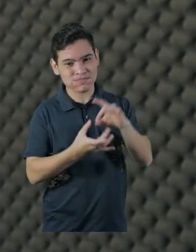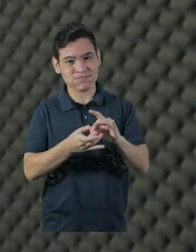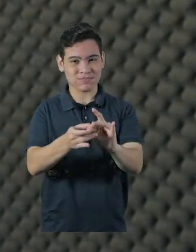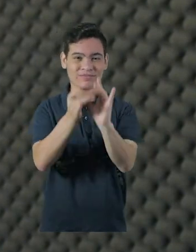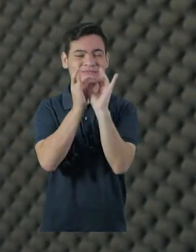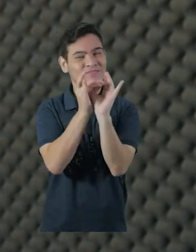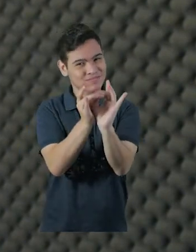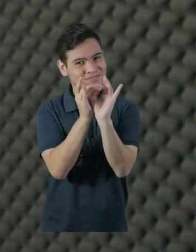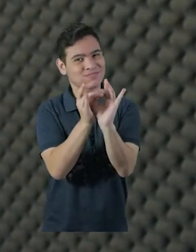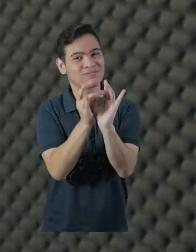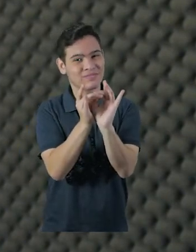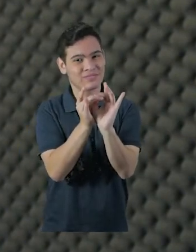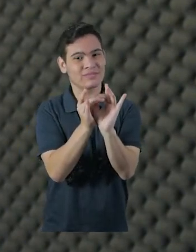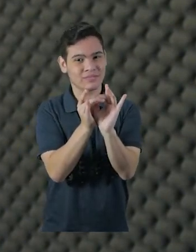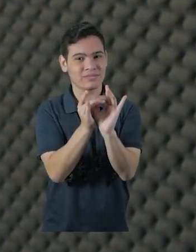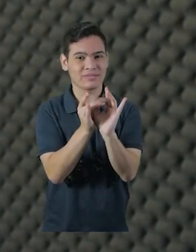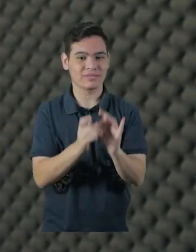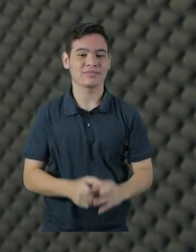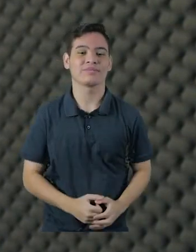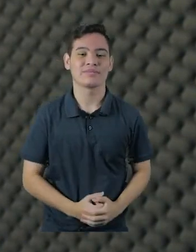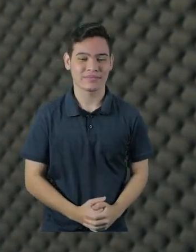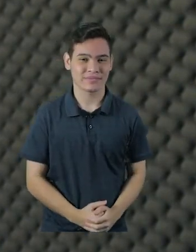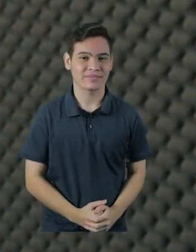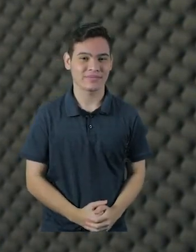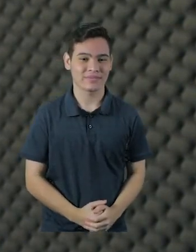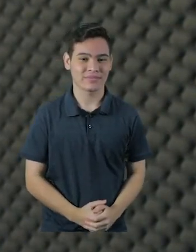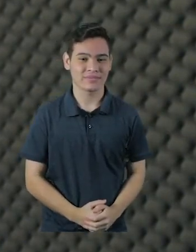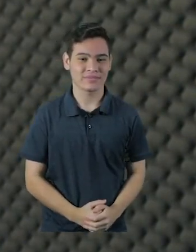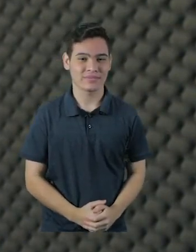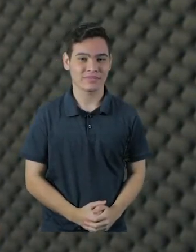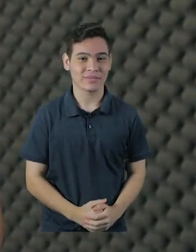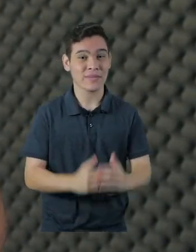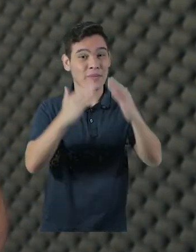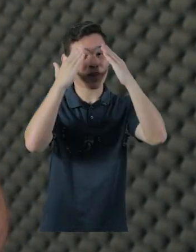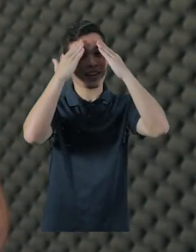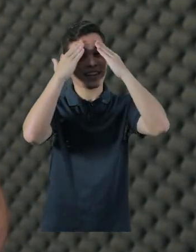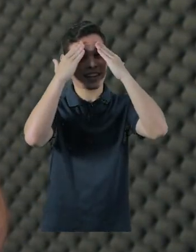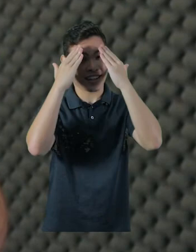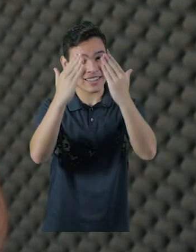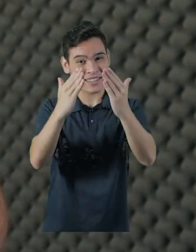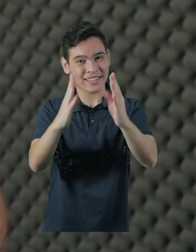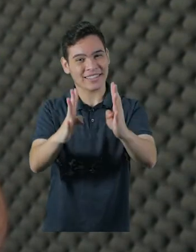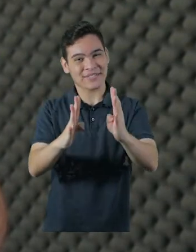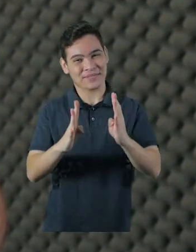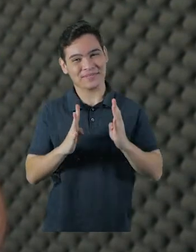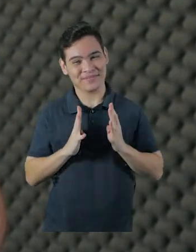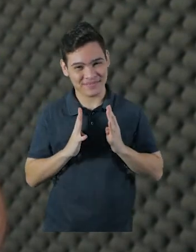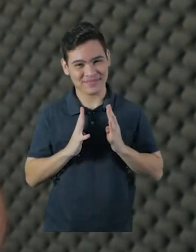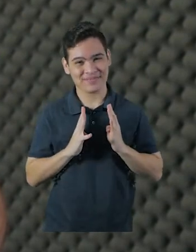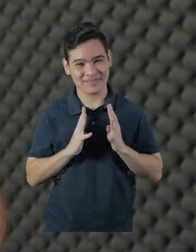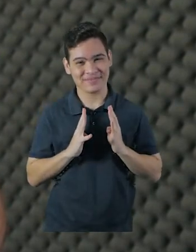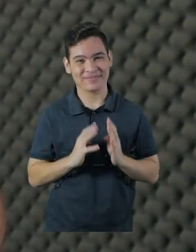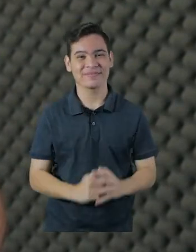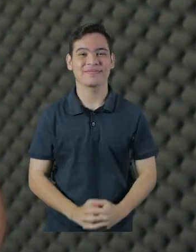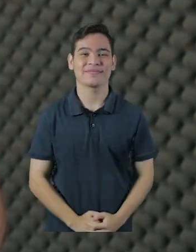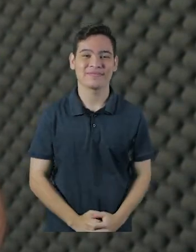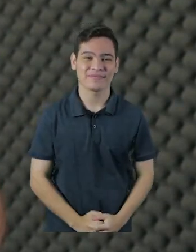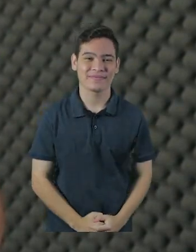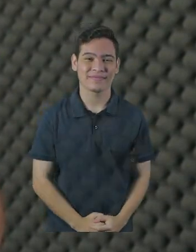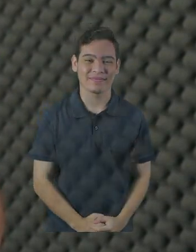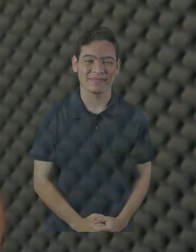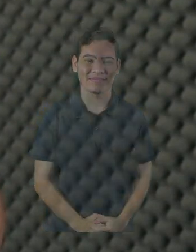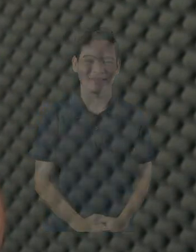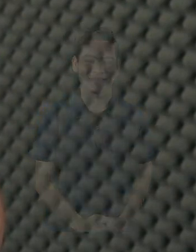dos sistemas corpo e mente. Muito obrigada pela sua